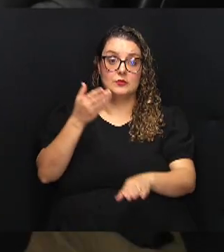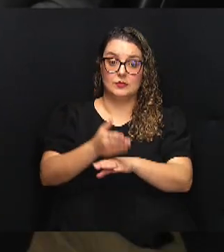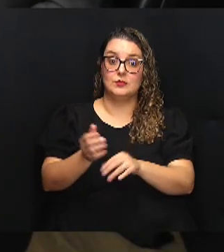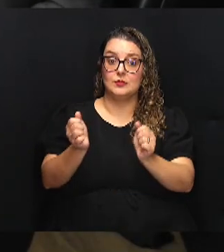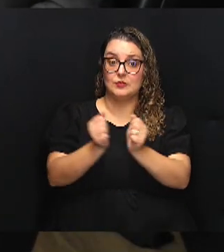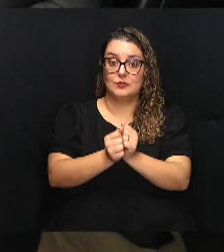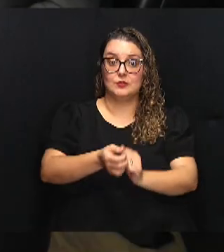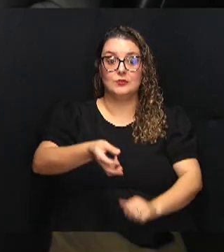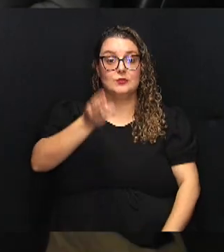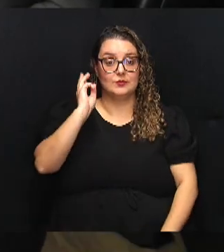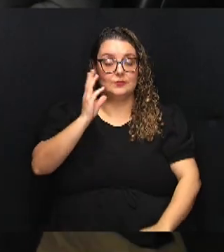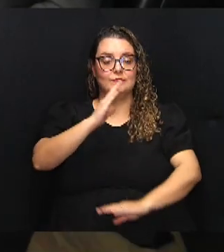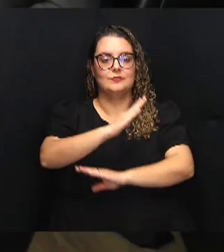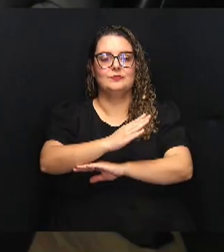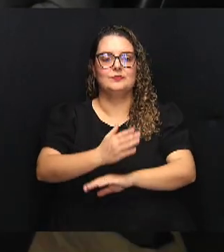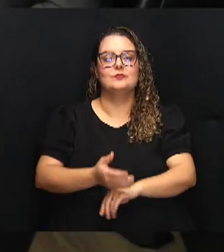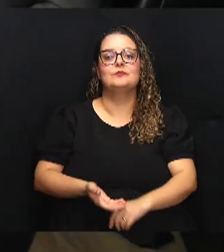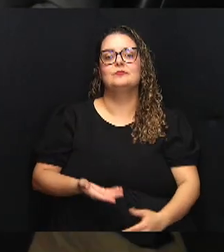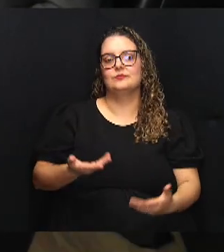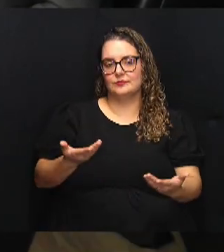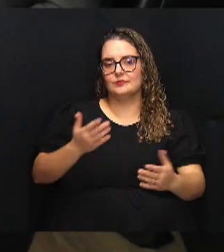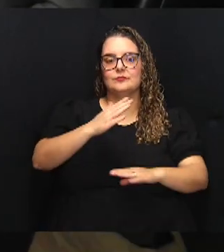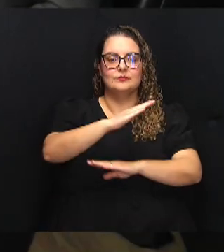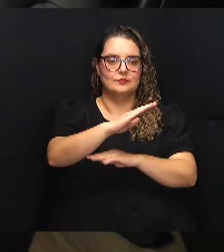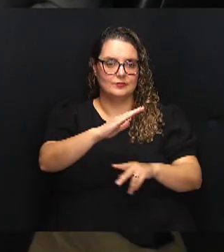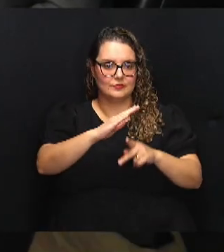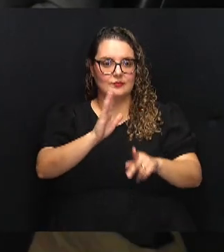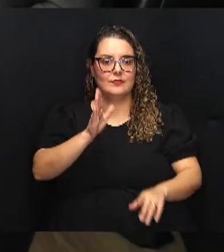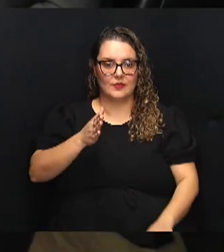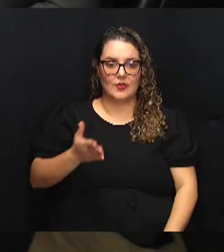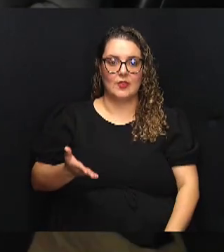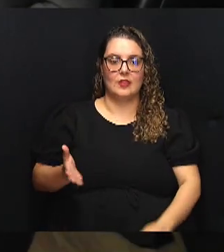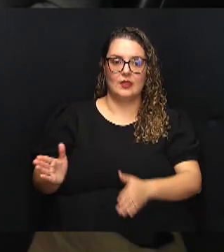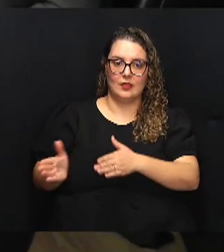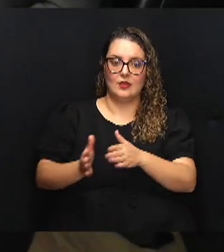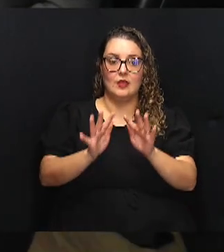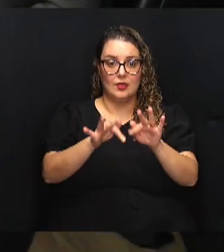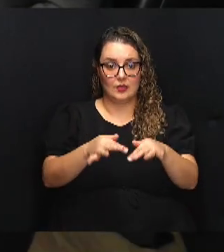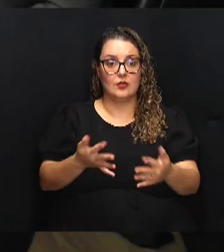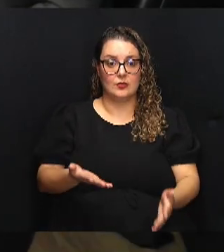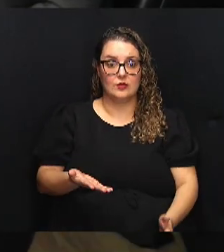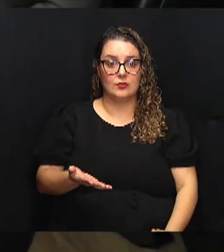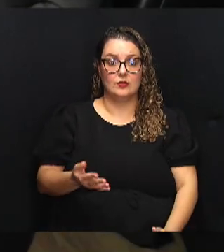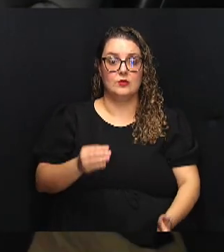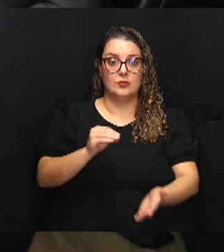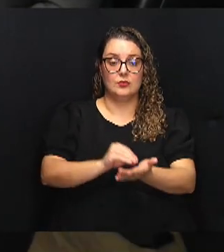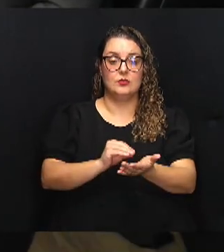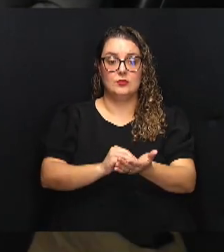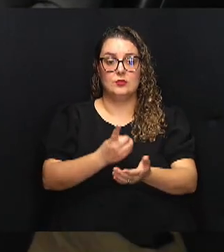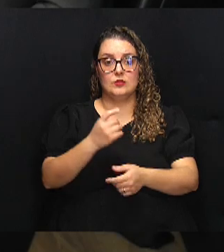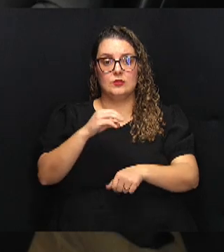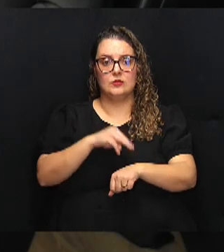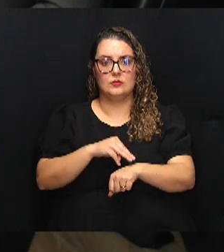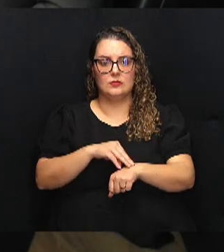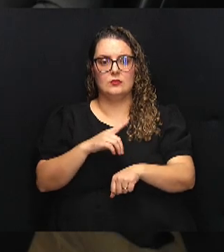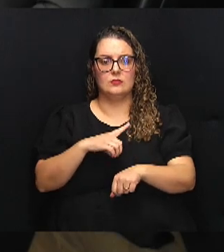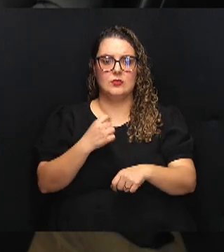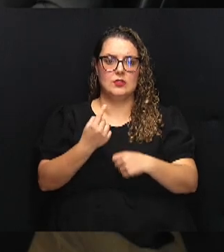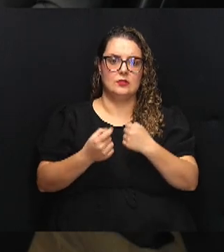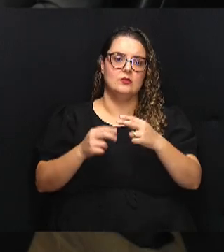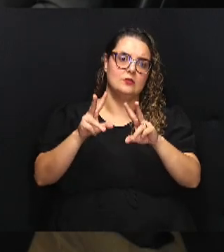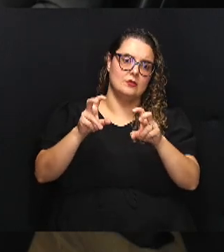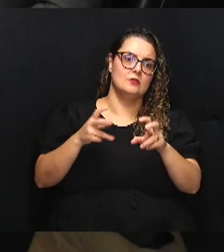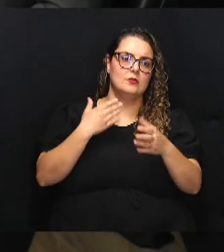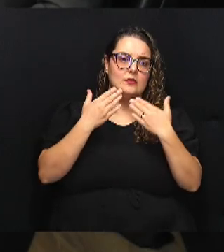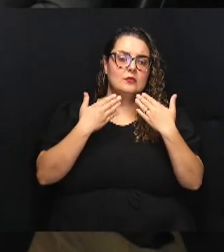do podcast Na Casa do Povo. Já já nós estamos entrando na reta final, são os últimos 10 minutos, mas ainda tem alguns assuntos que eu quero